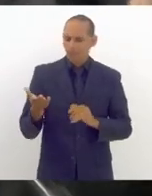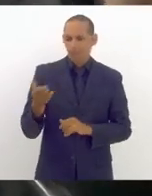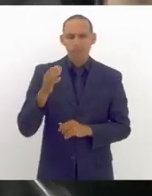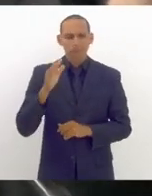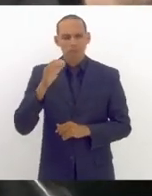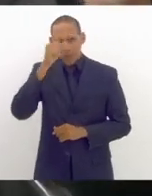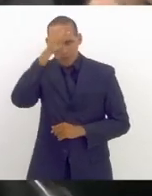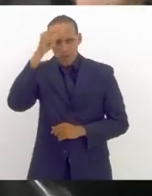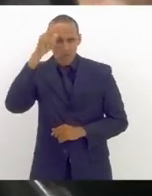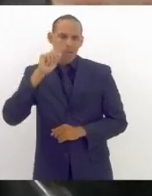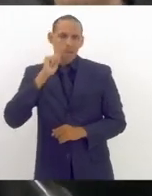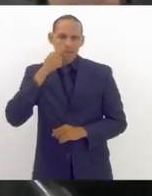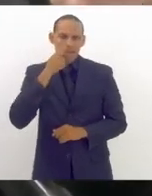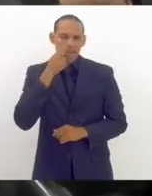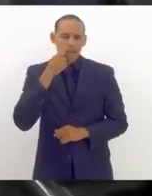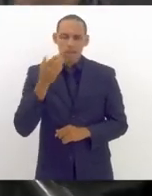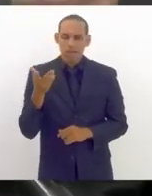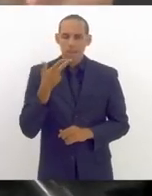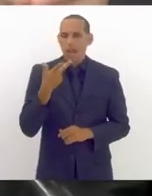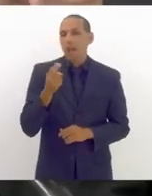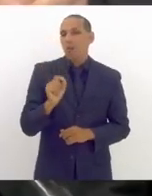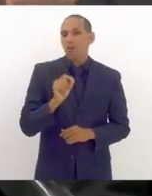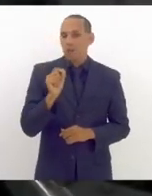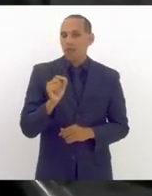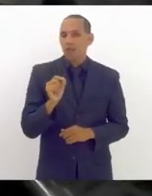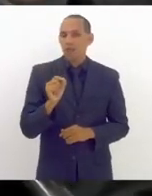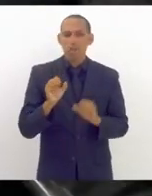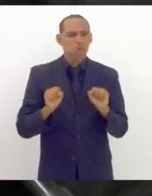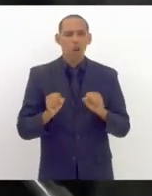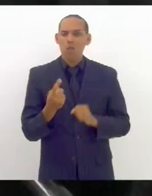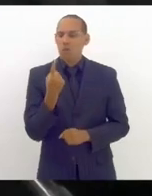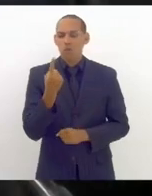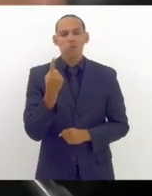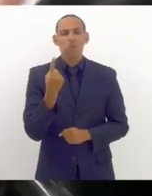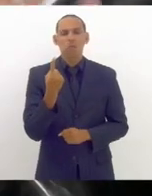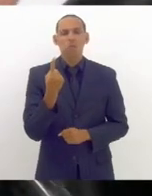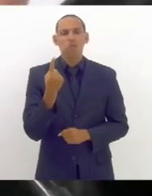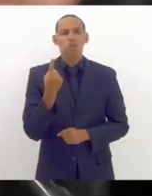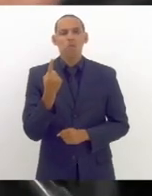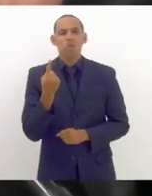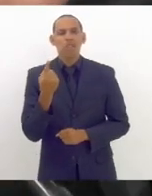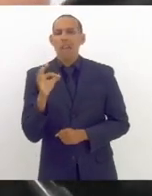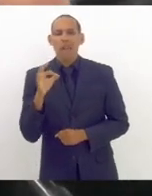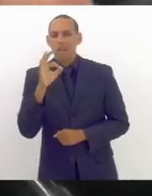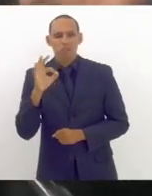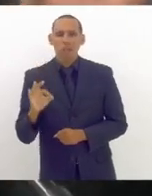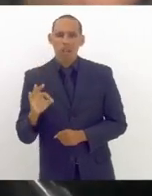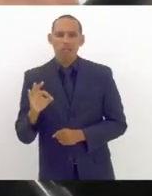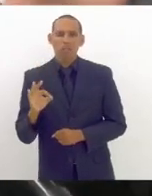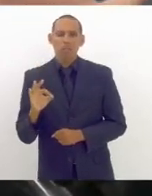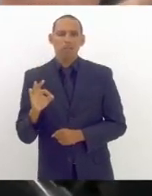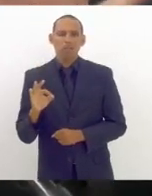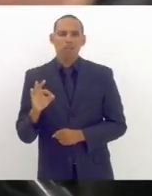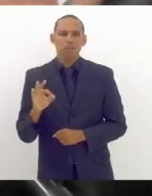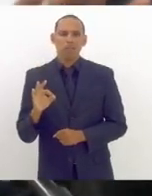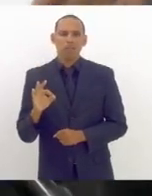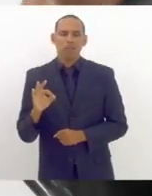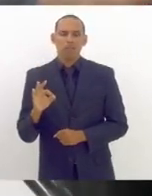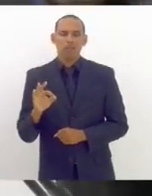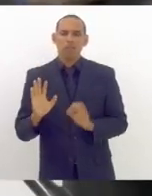Prefeito Eduardo Paes nem que seja de um décimo por cento tô repetindo as palavras